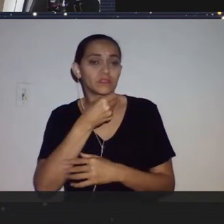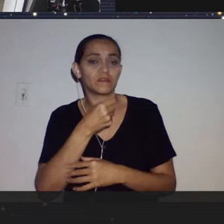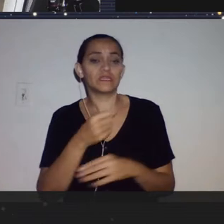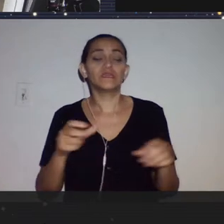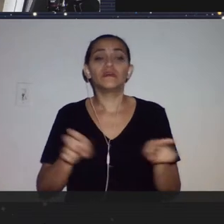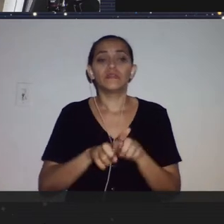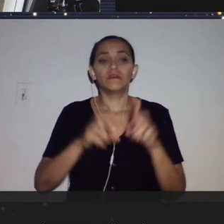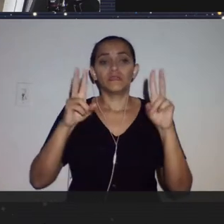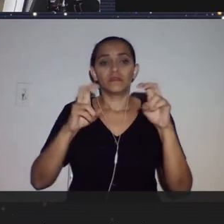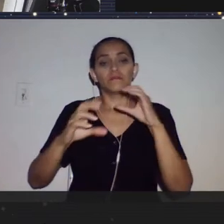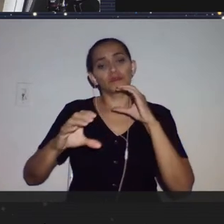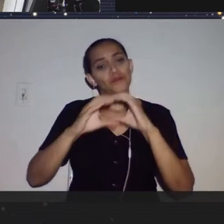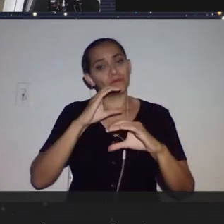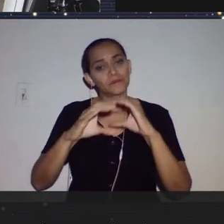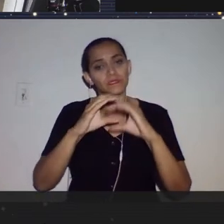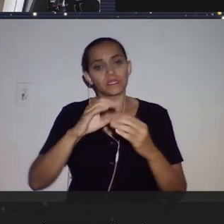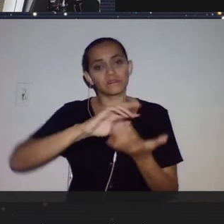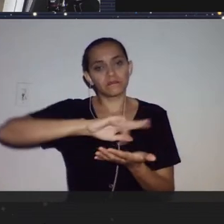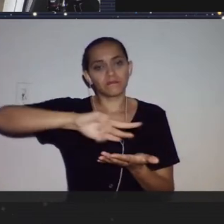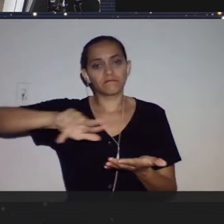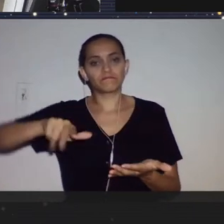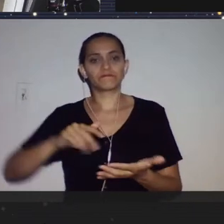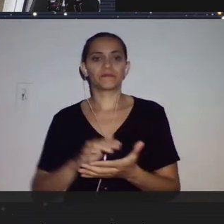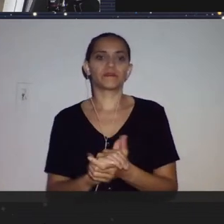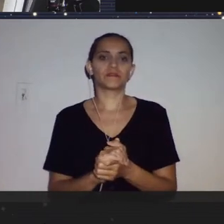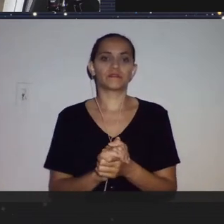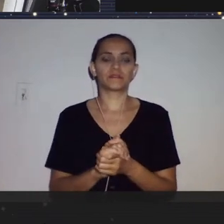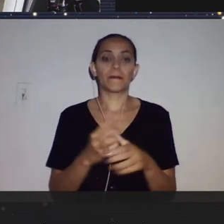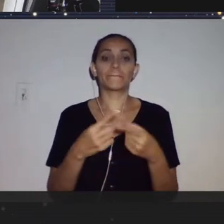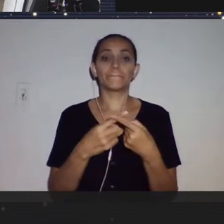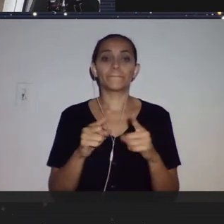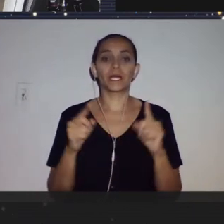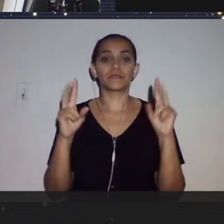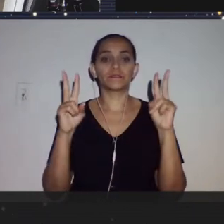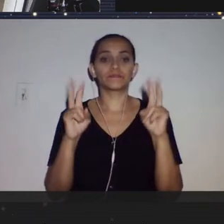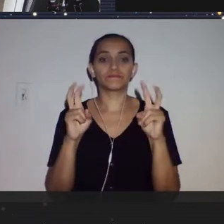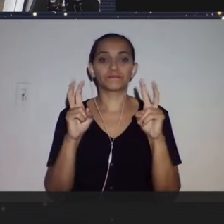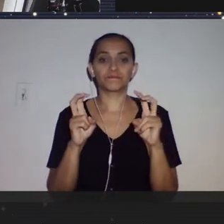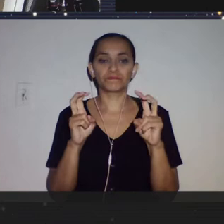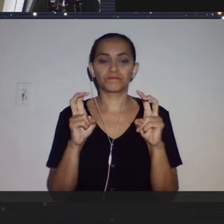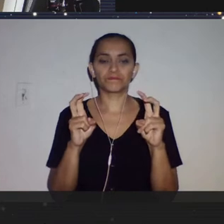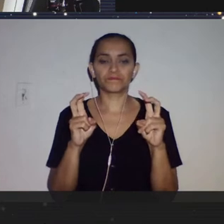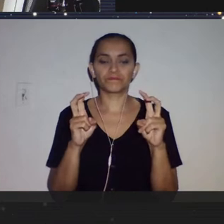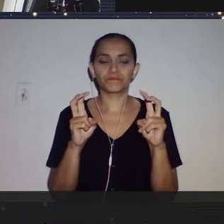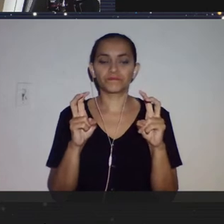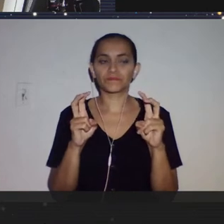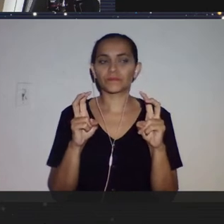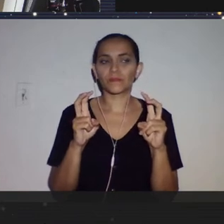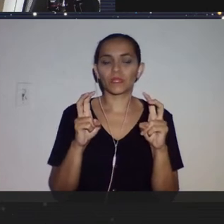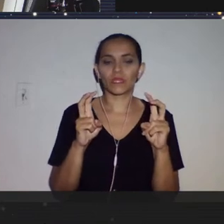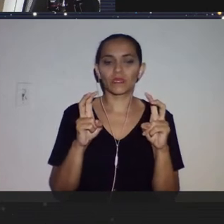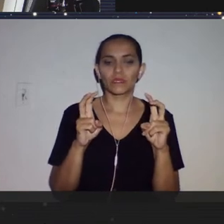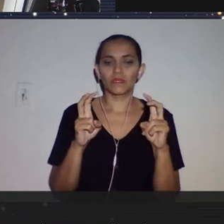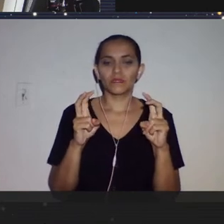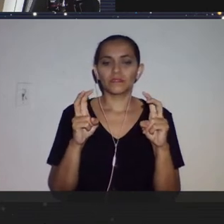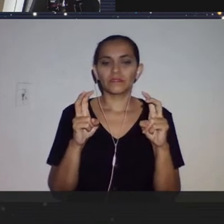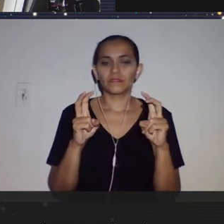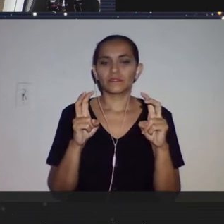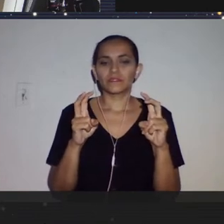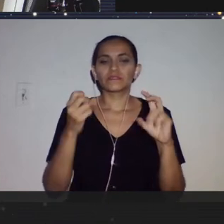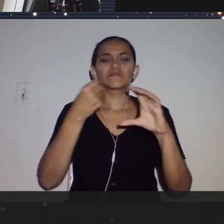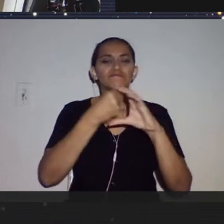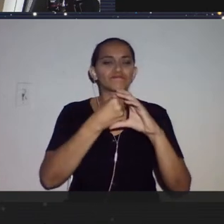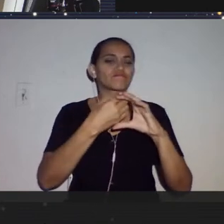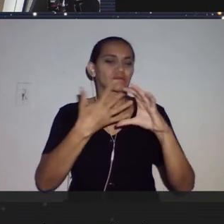etc. Mas sobre qual aspecto do candidato eu valorizaria mais, eu diria